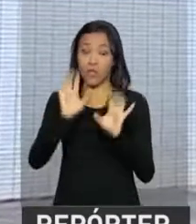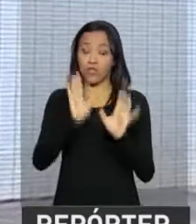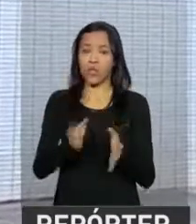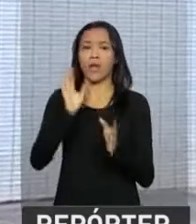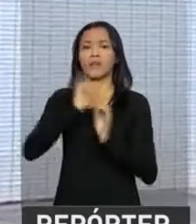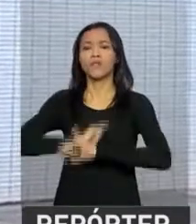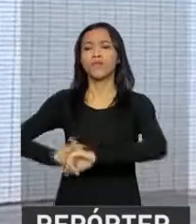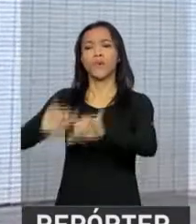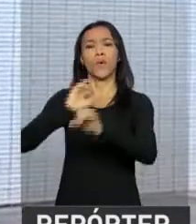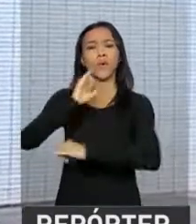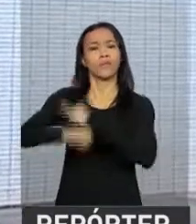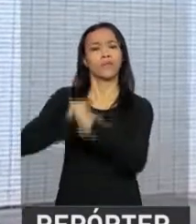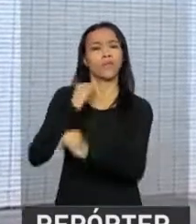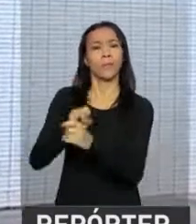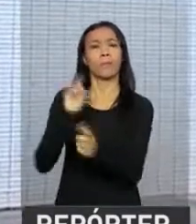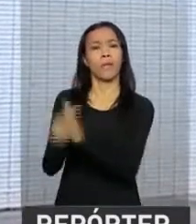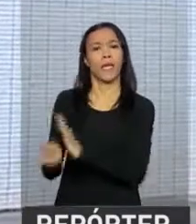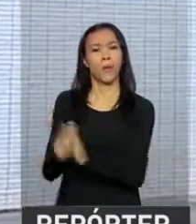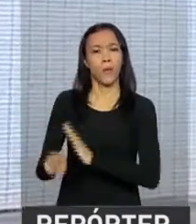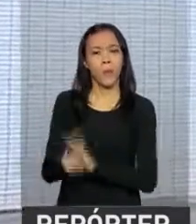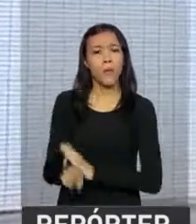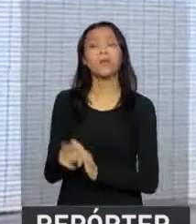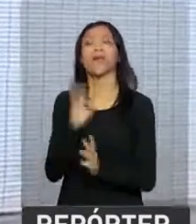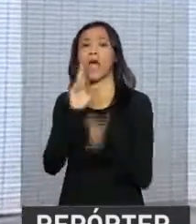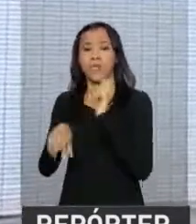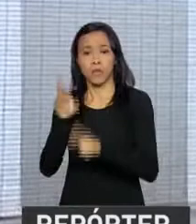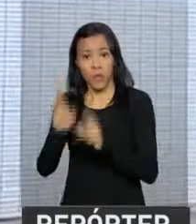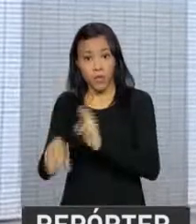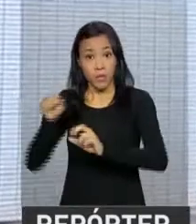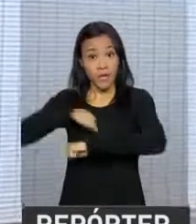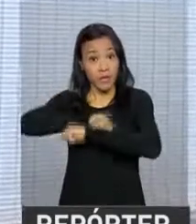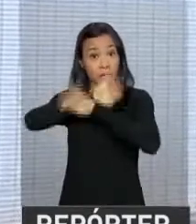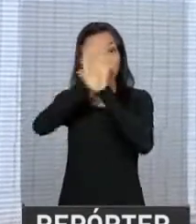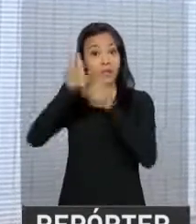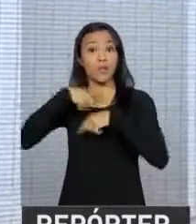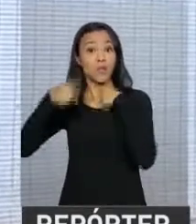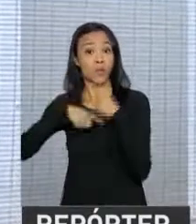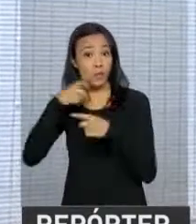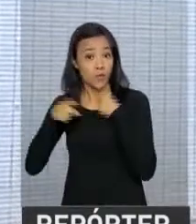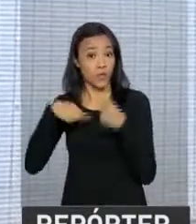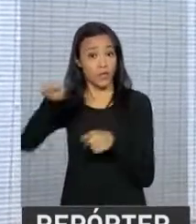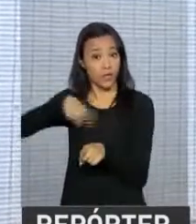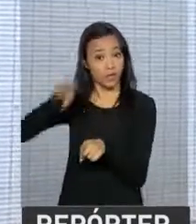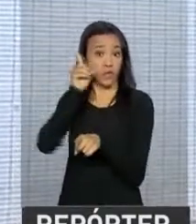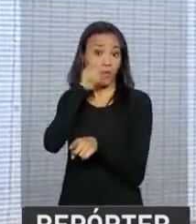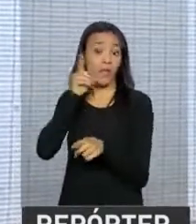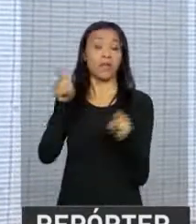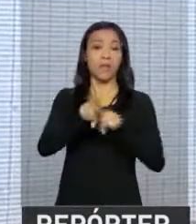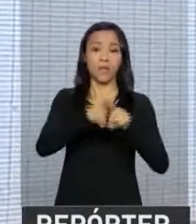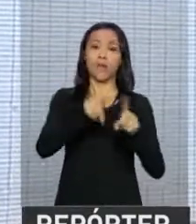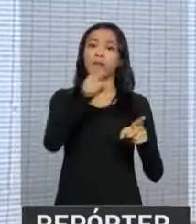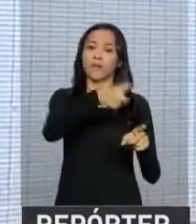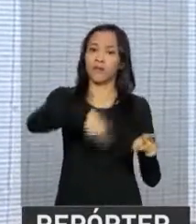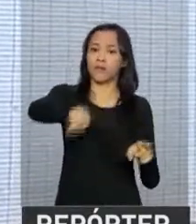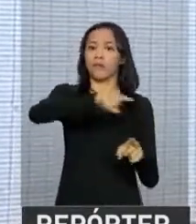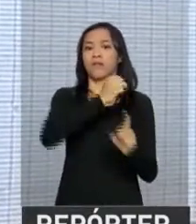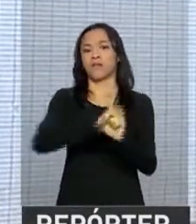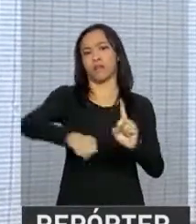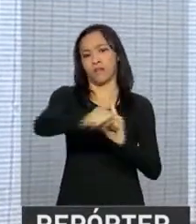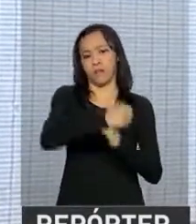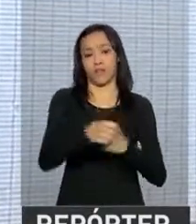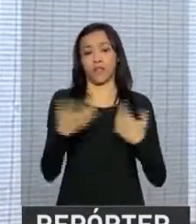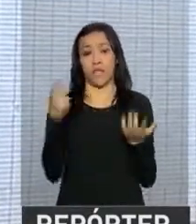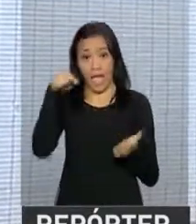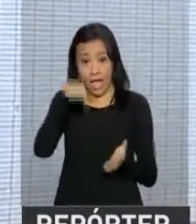com perguntas e respostas para esclarecer as dúvidas dos deputados e também, claro, da população que quiser saber mais sobre a PEC 241. Essa